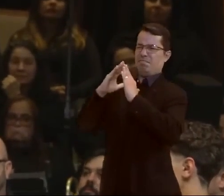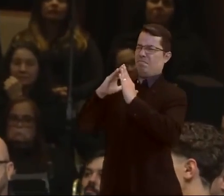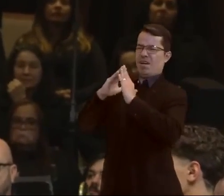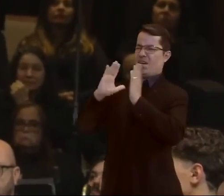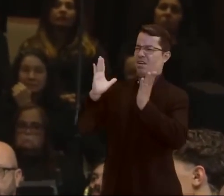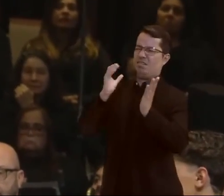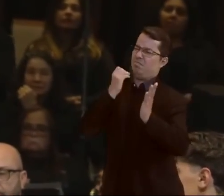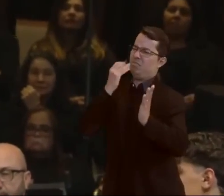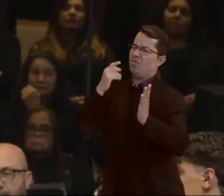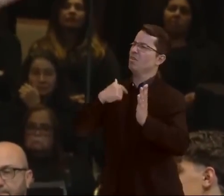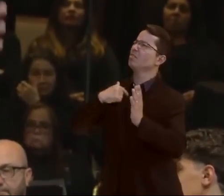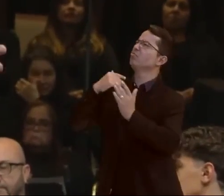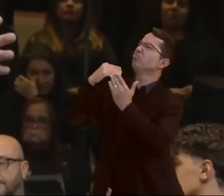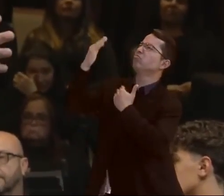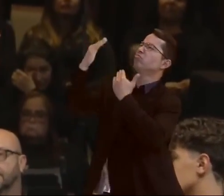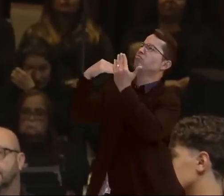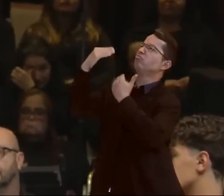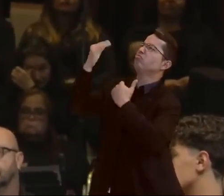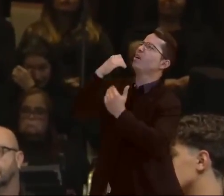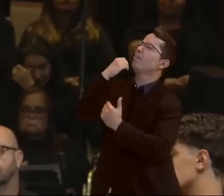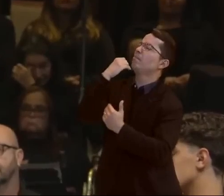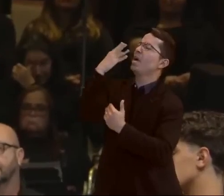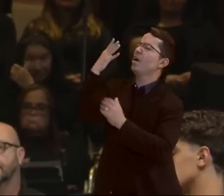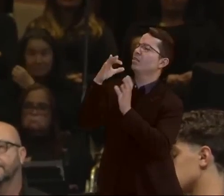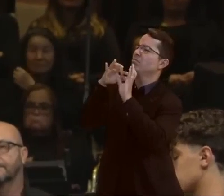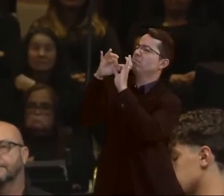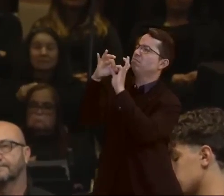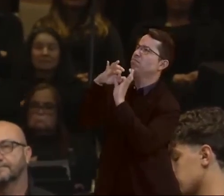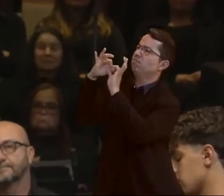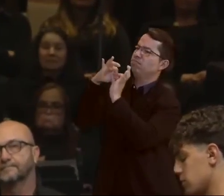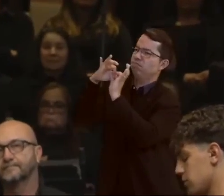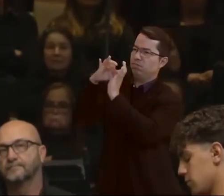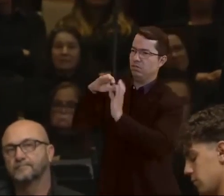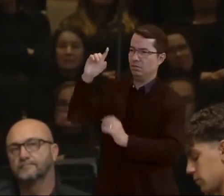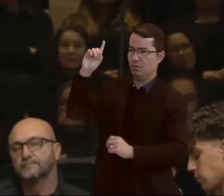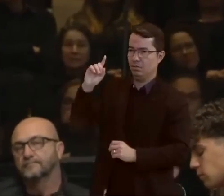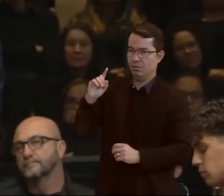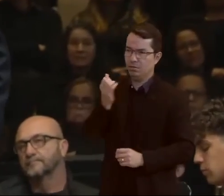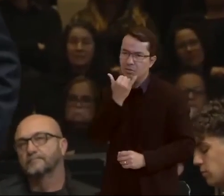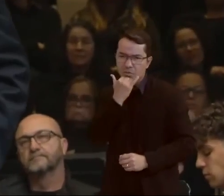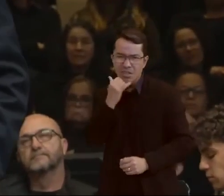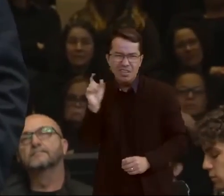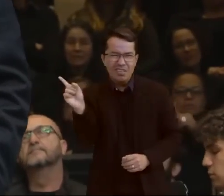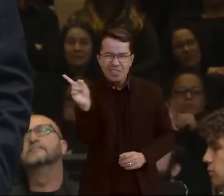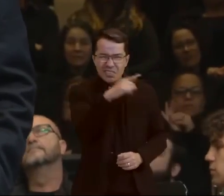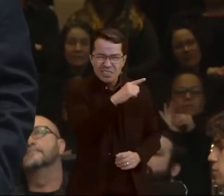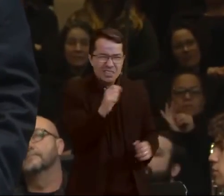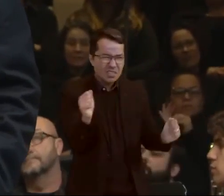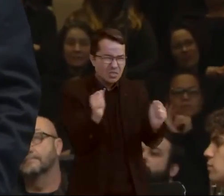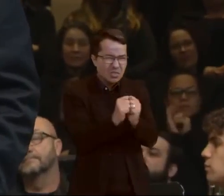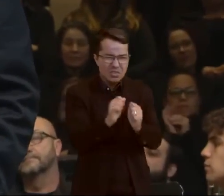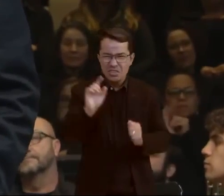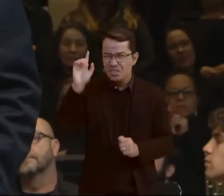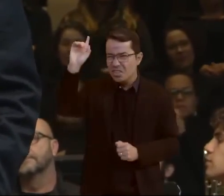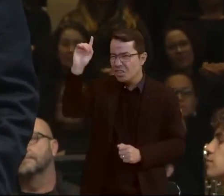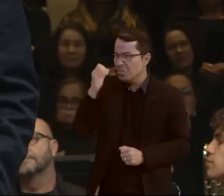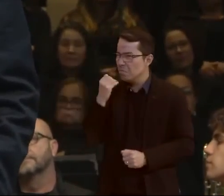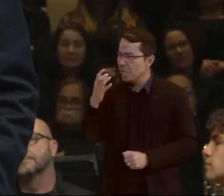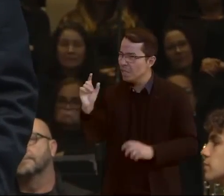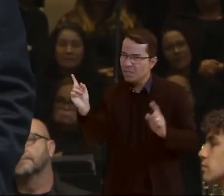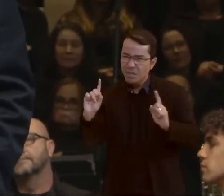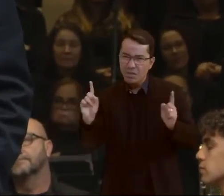Deus estamos bem. Eu já ouvi tantas vezes isso. Eu falei assim, olha, você com Deus não está bem não. Eu falei, por quê? Porque a